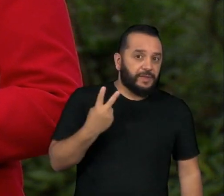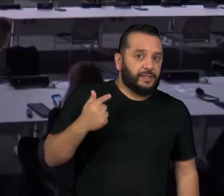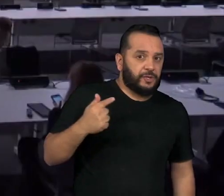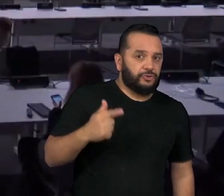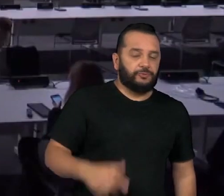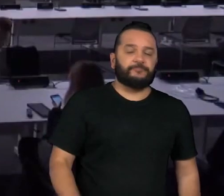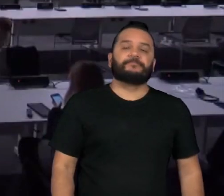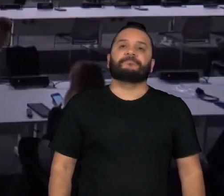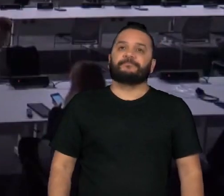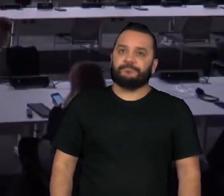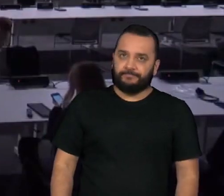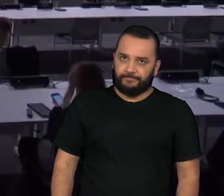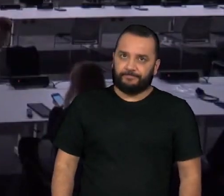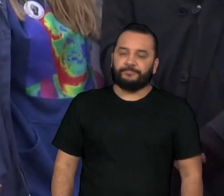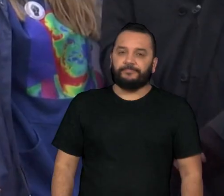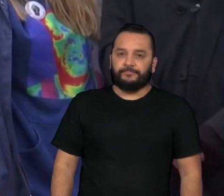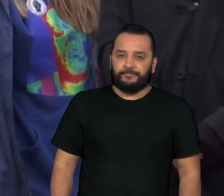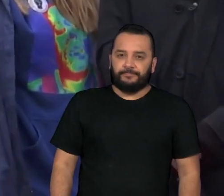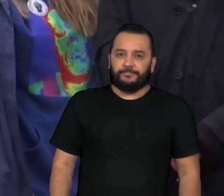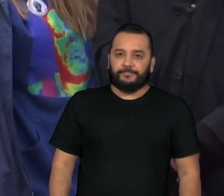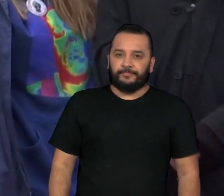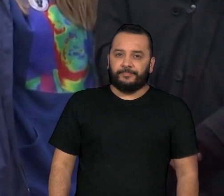COP27.